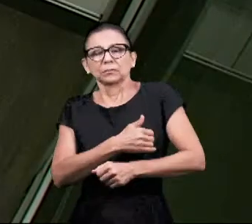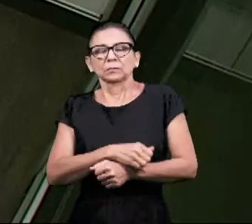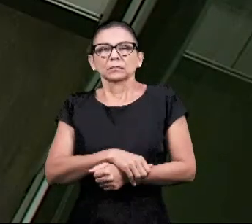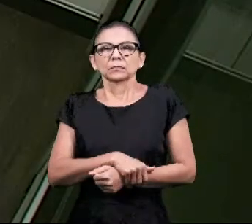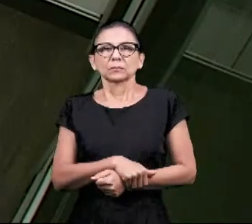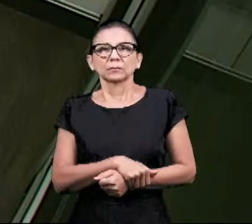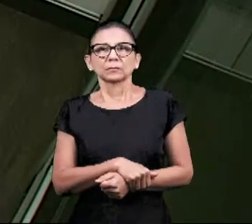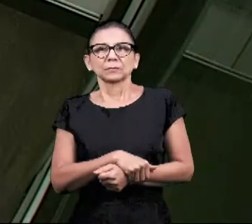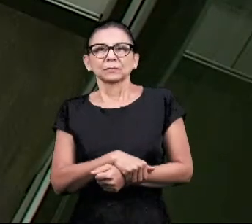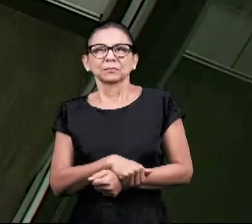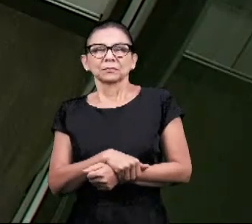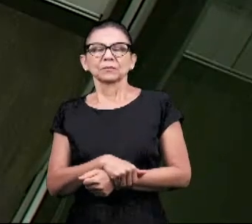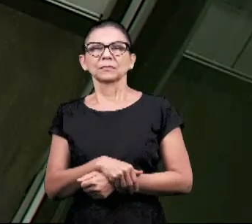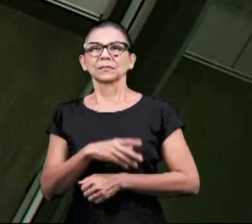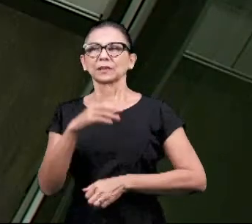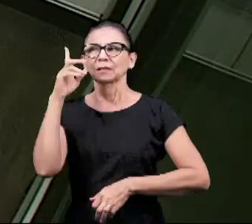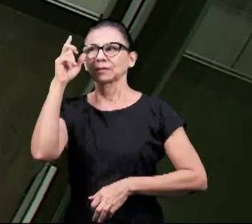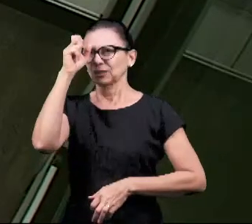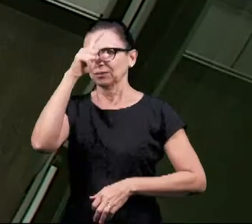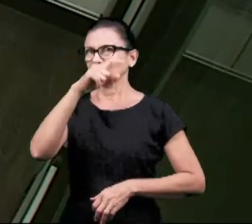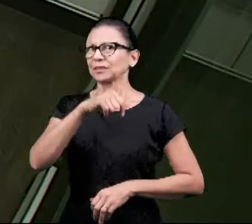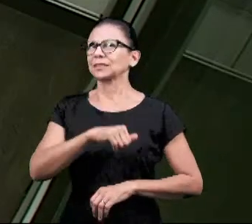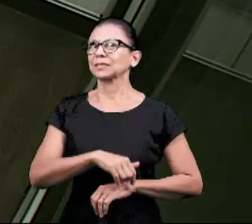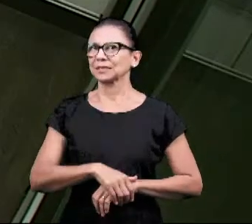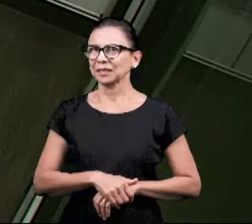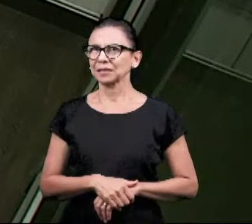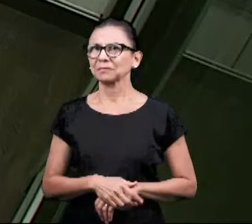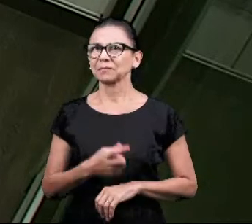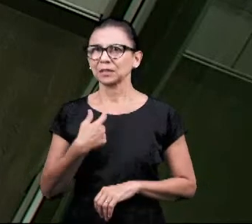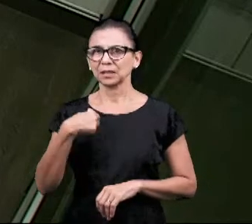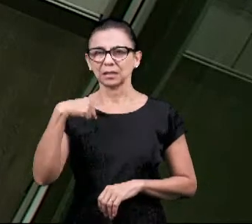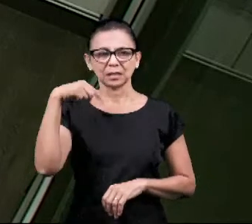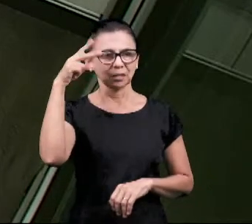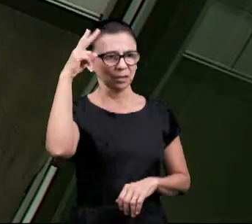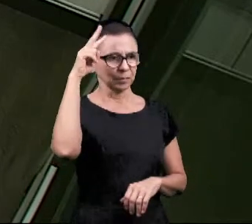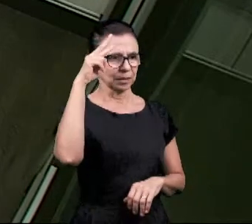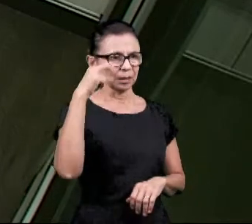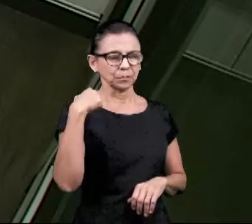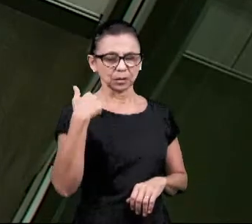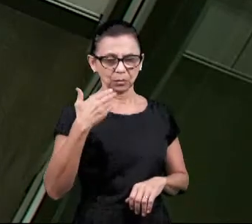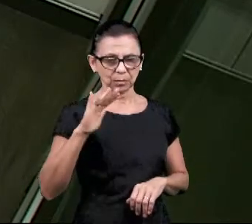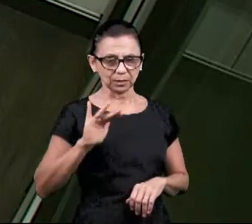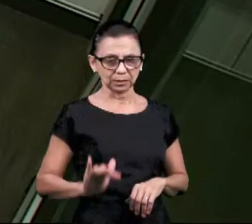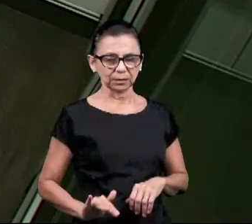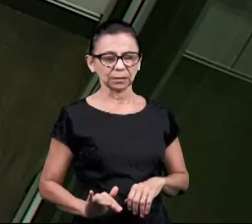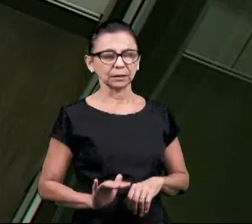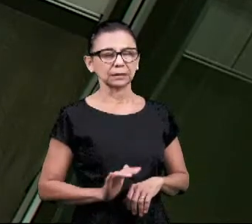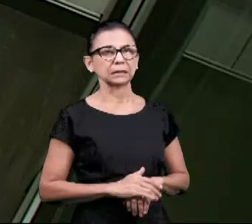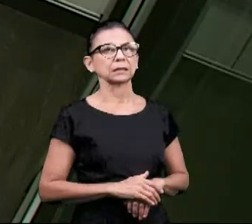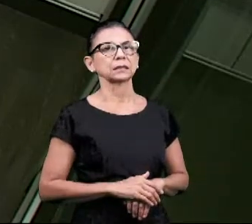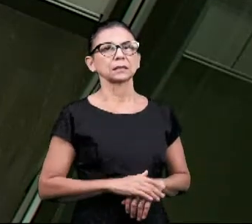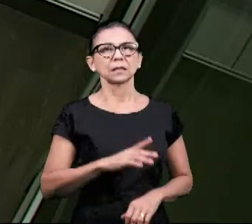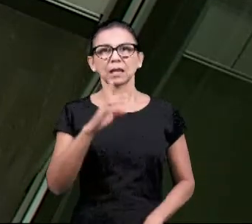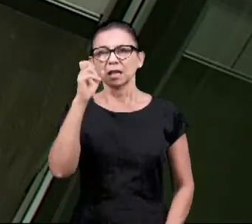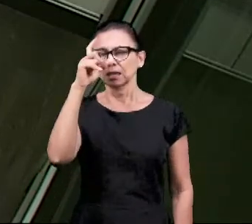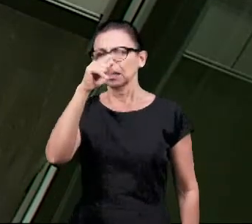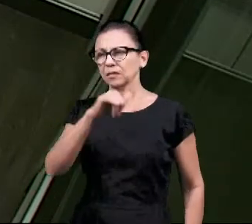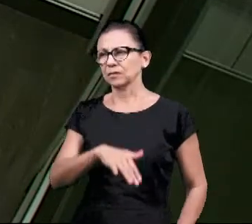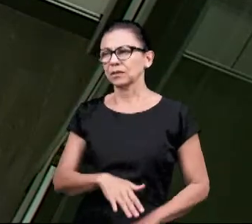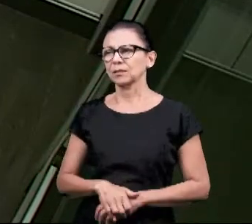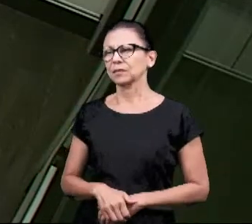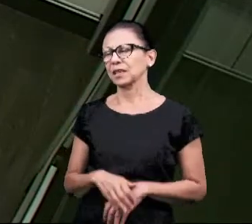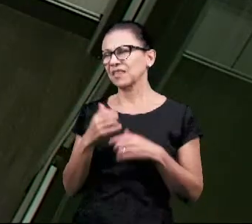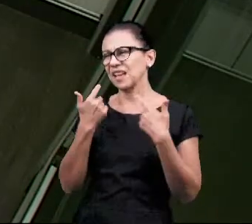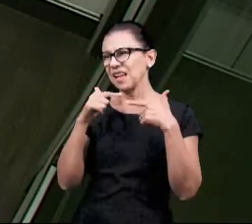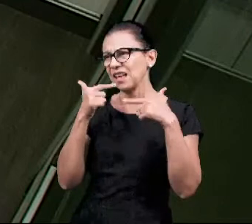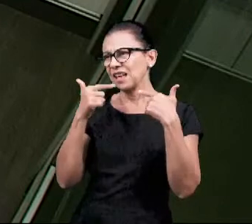quando eu era criança, né? Era difícil. A gente, às vezes, a própria amigos da gente chamavam a gente de Bíblia. Isso, a gente chegava